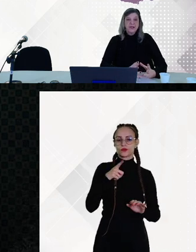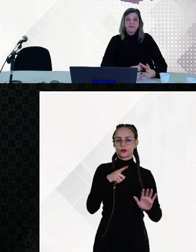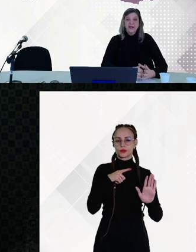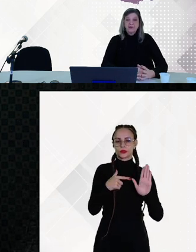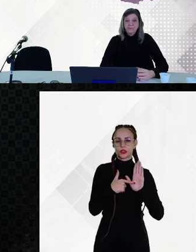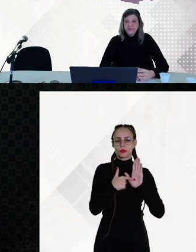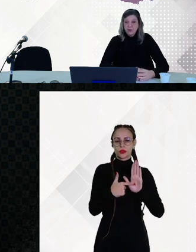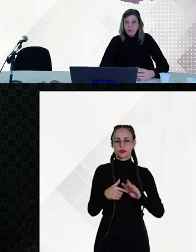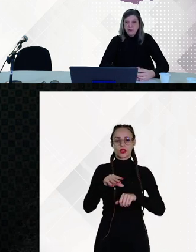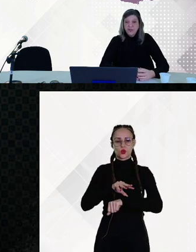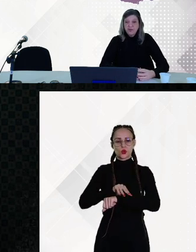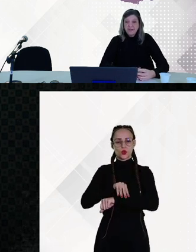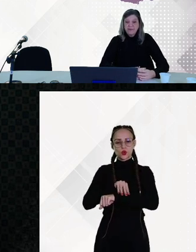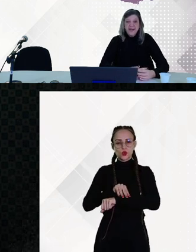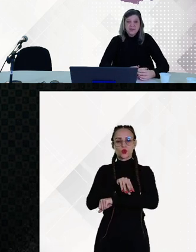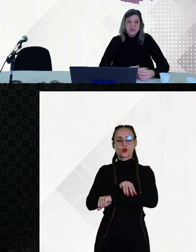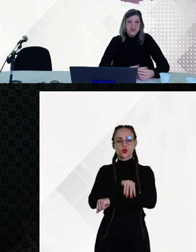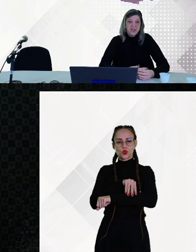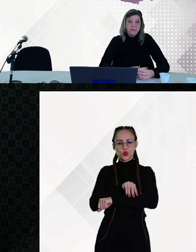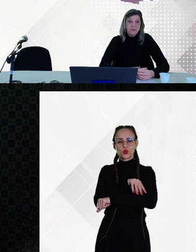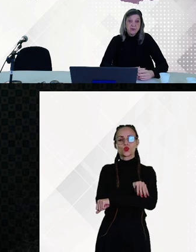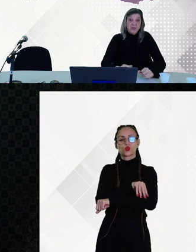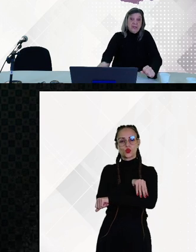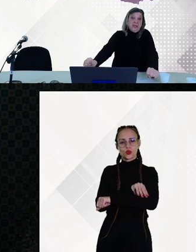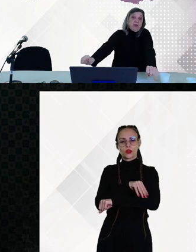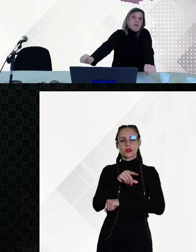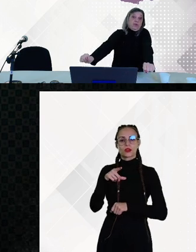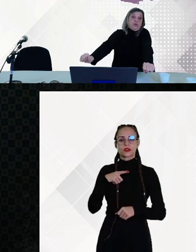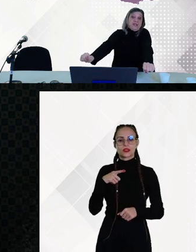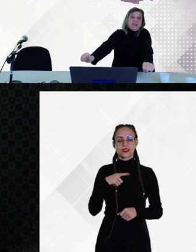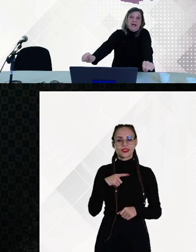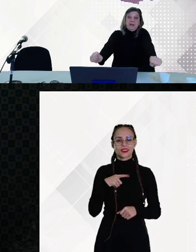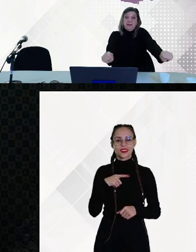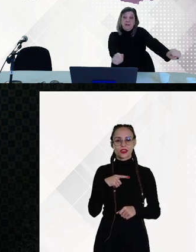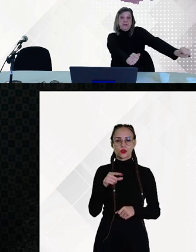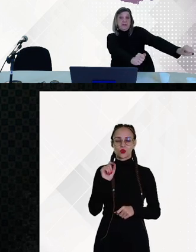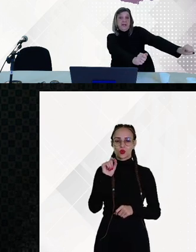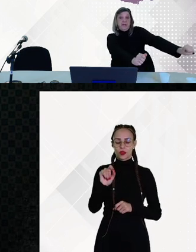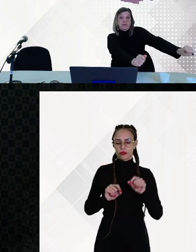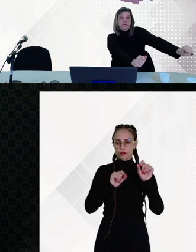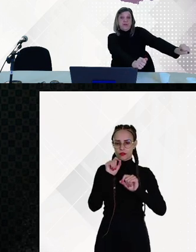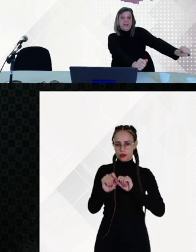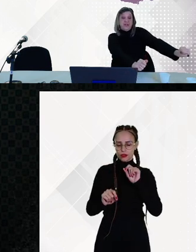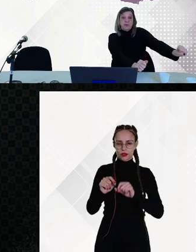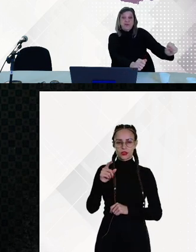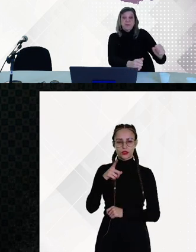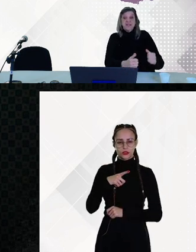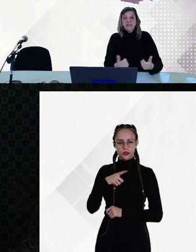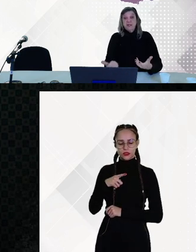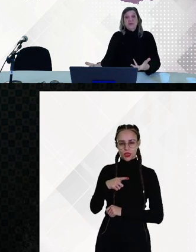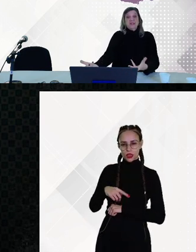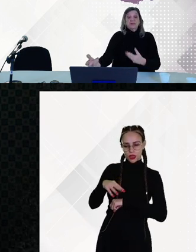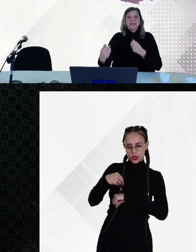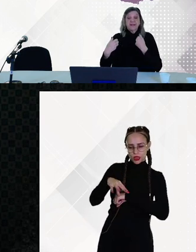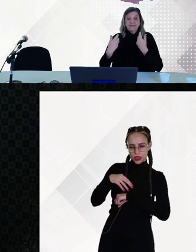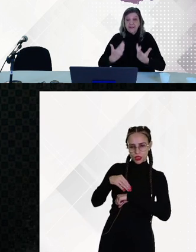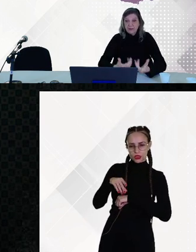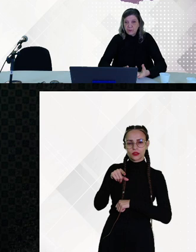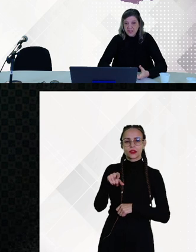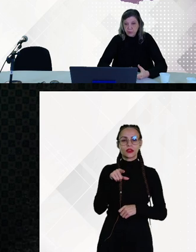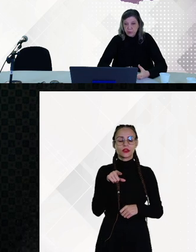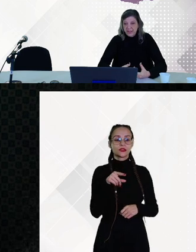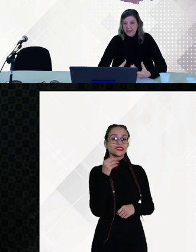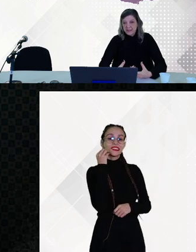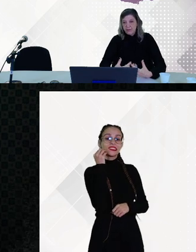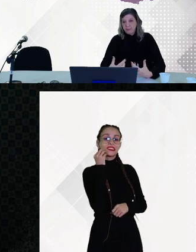tônus muito elevado. Então, movimento reflexo de estiramento. Então, você está, né, dando uma informação, esse aluno está